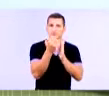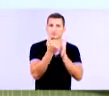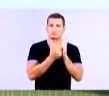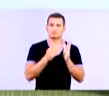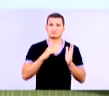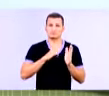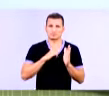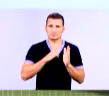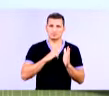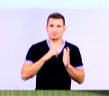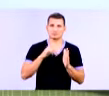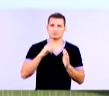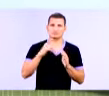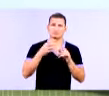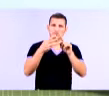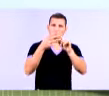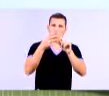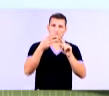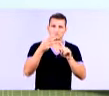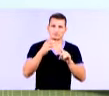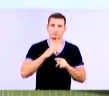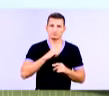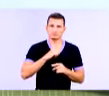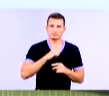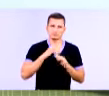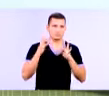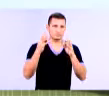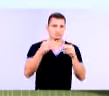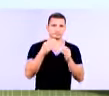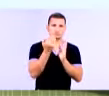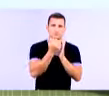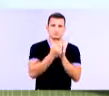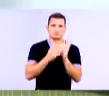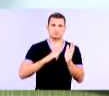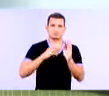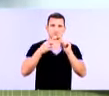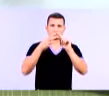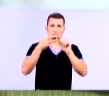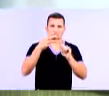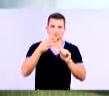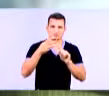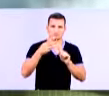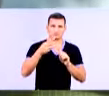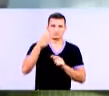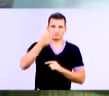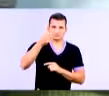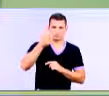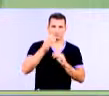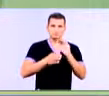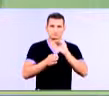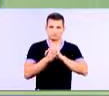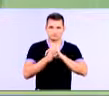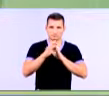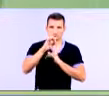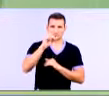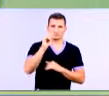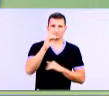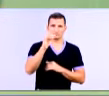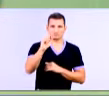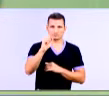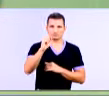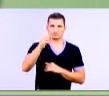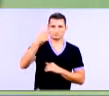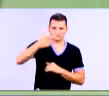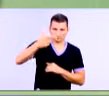exceção, é composto de 3 partes, gente. Todo programa. Primeira parte, entrada de dados.